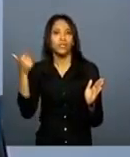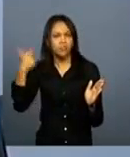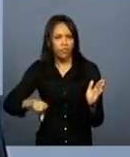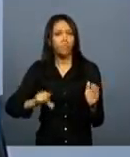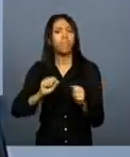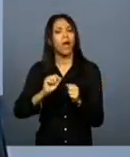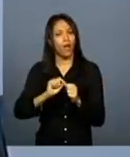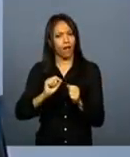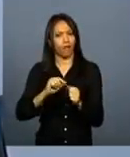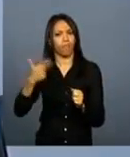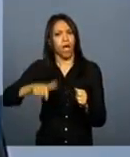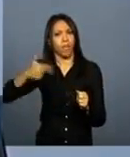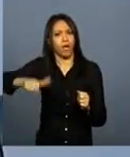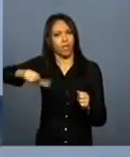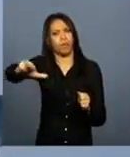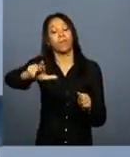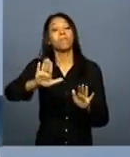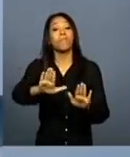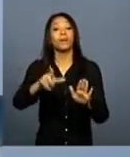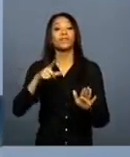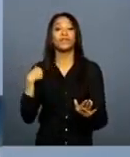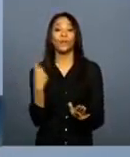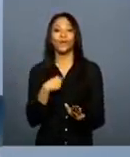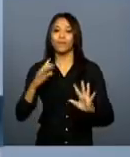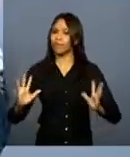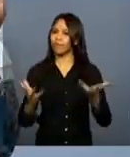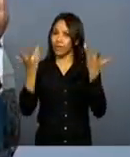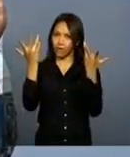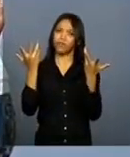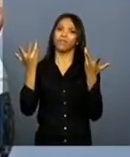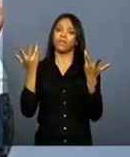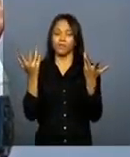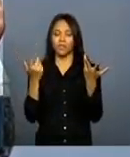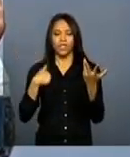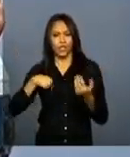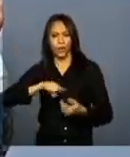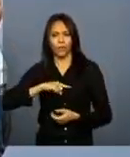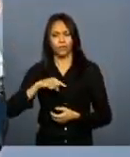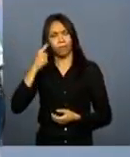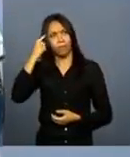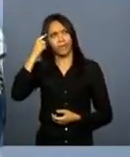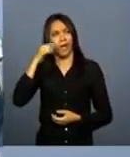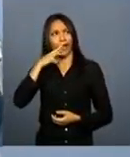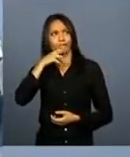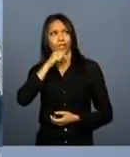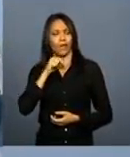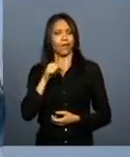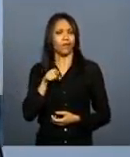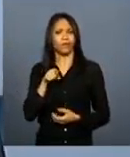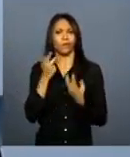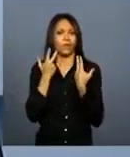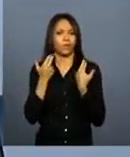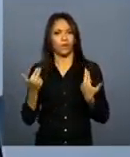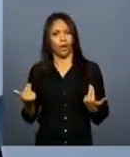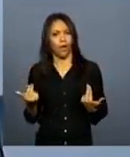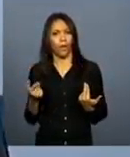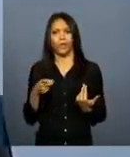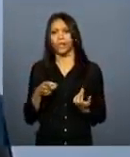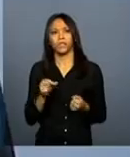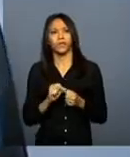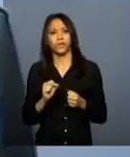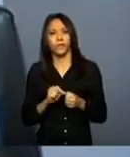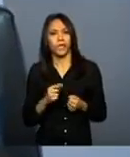mais. Mas nós temos que comemorar e nós não podemos achar que isso é natural e que isso foi